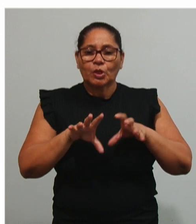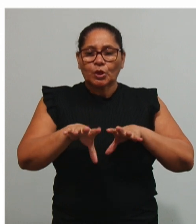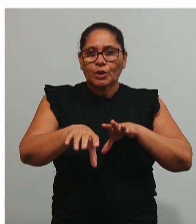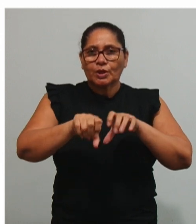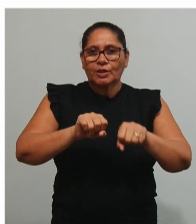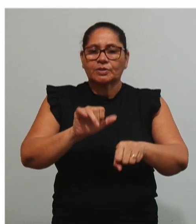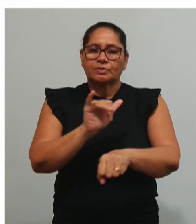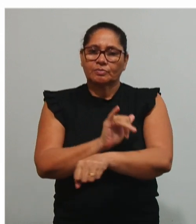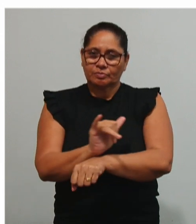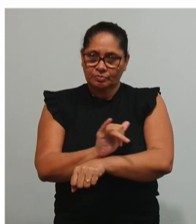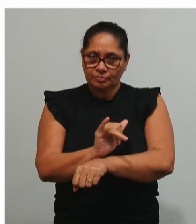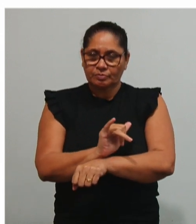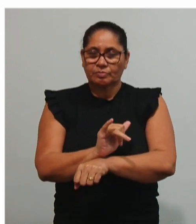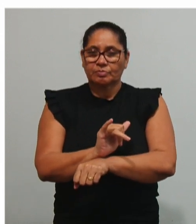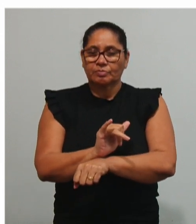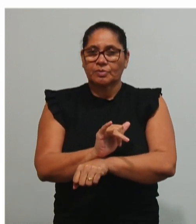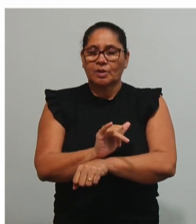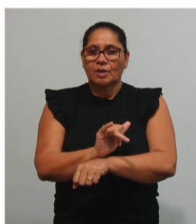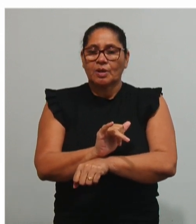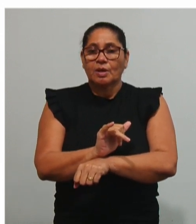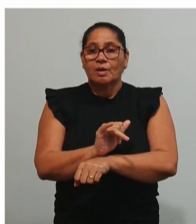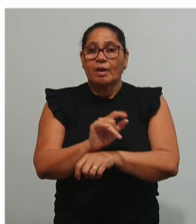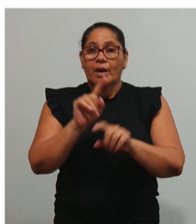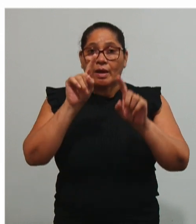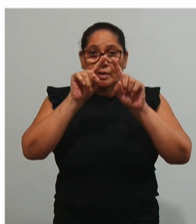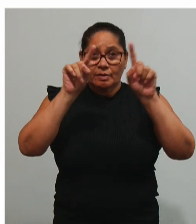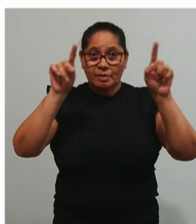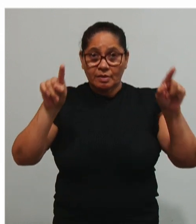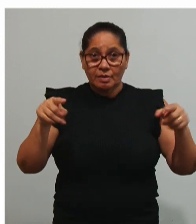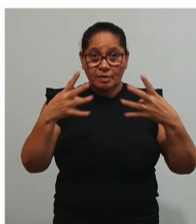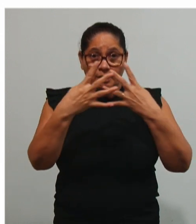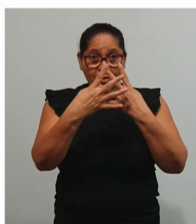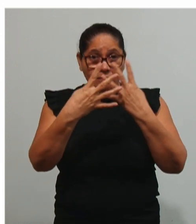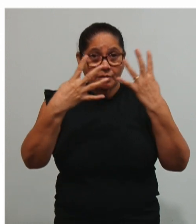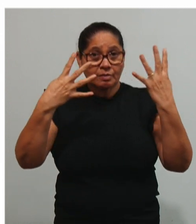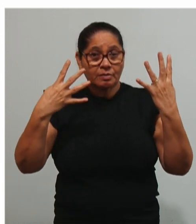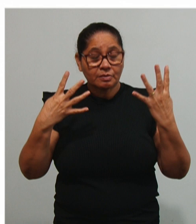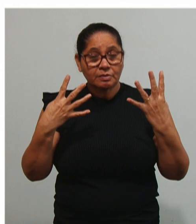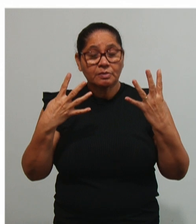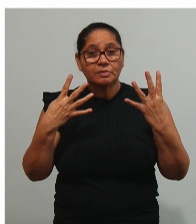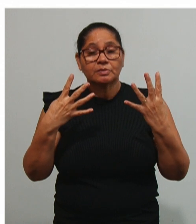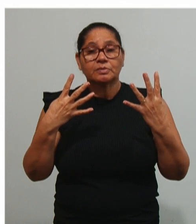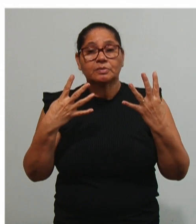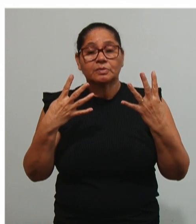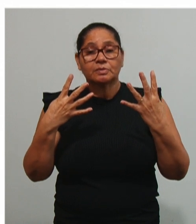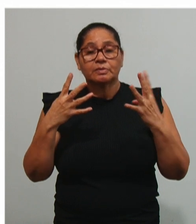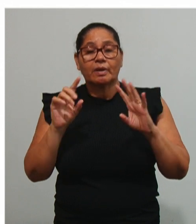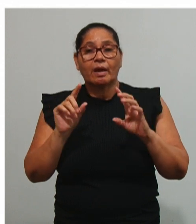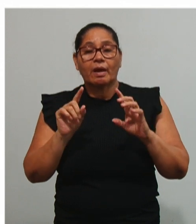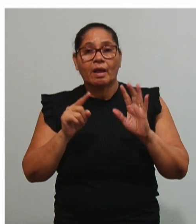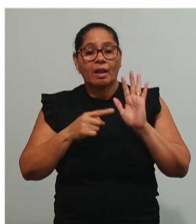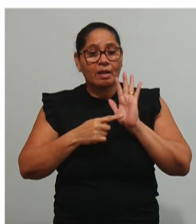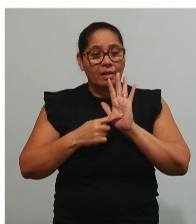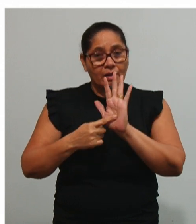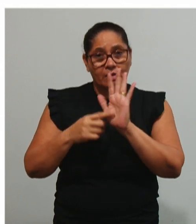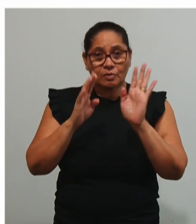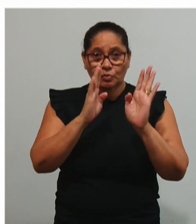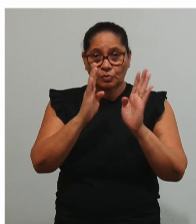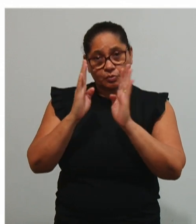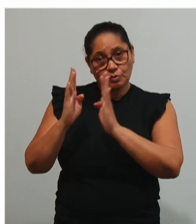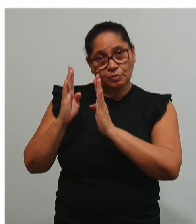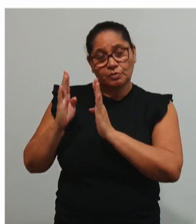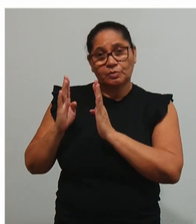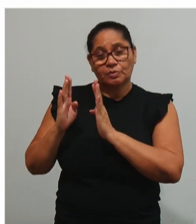da estratégia. Então, esse quadro, essa tabela, né, ela especifica uma